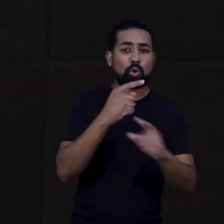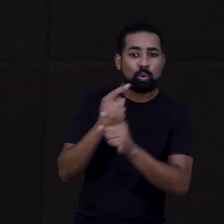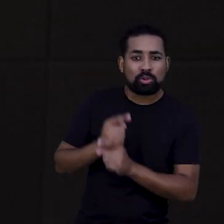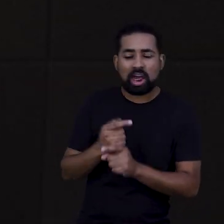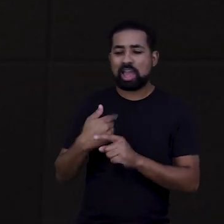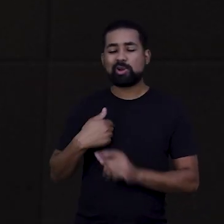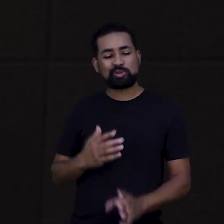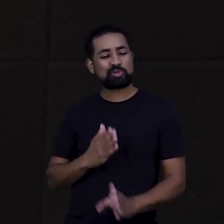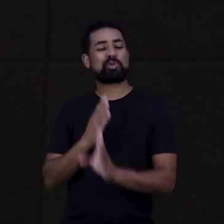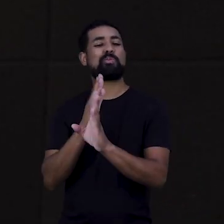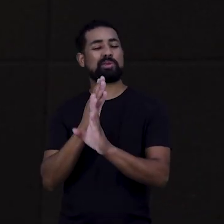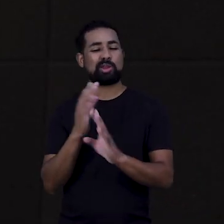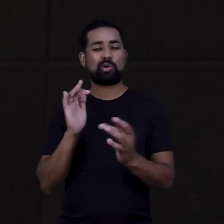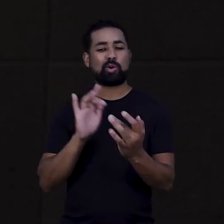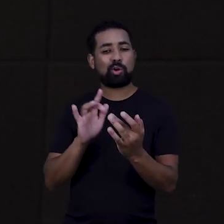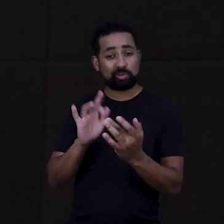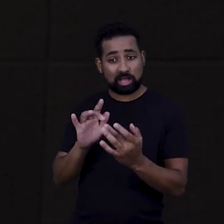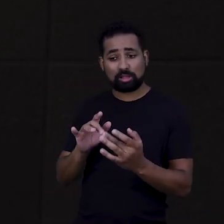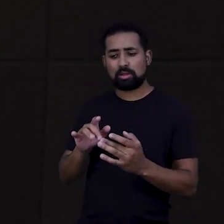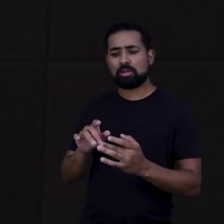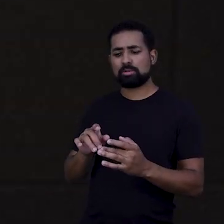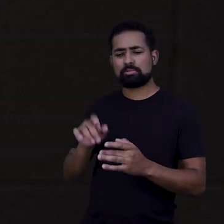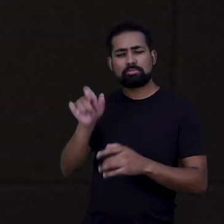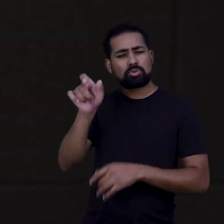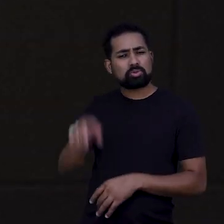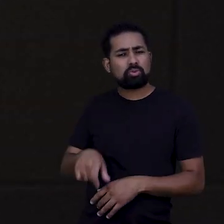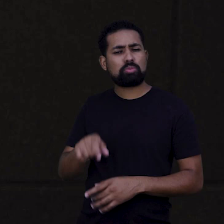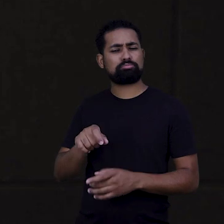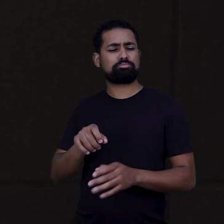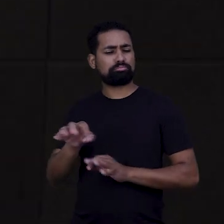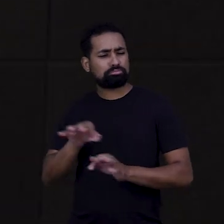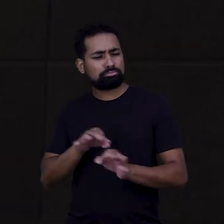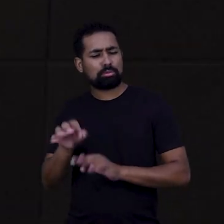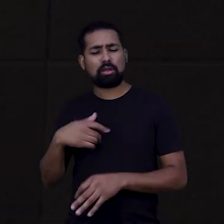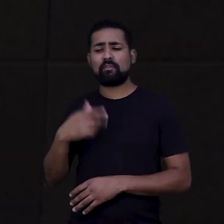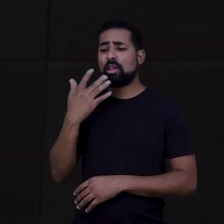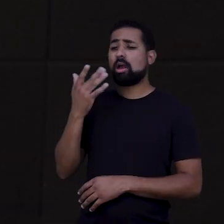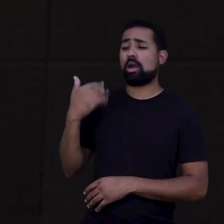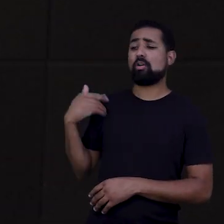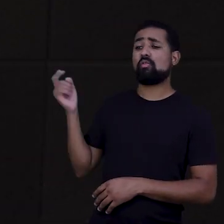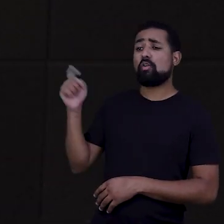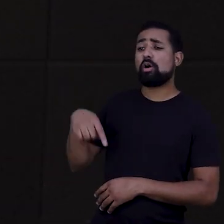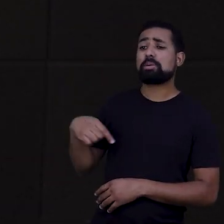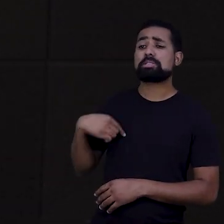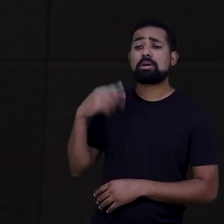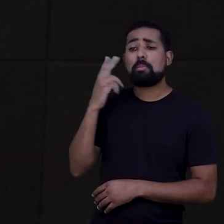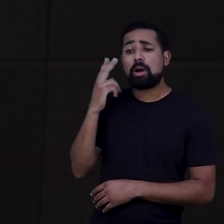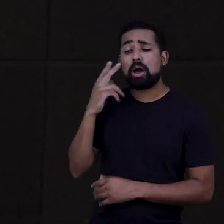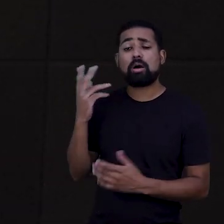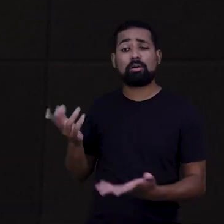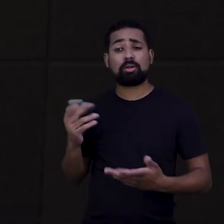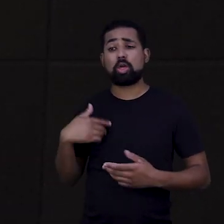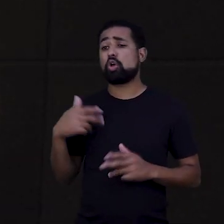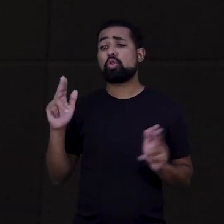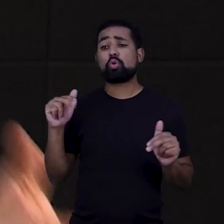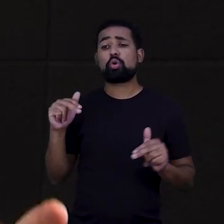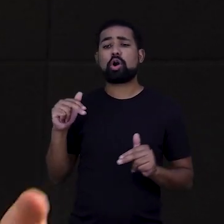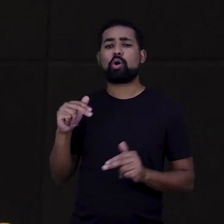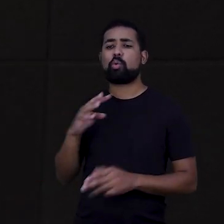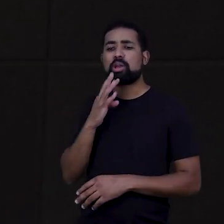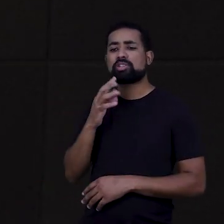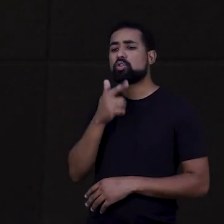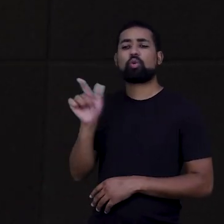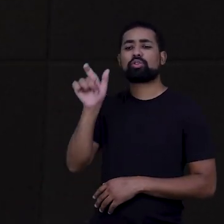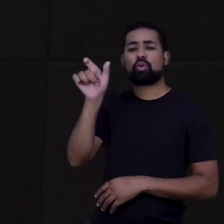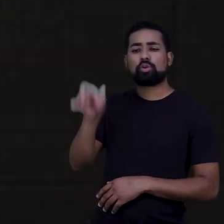alguém eu descobri o contato de uma das organizadoras falei olha L tudo bem Tô indo para São Paulo e tal Eu falei ol Eu nunca conheci